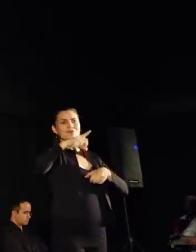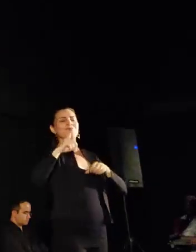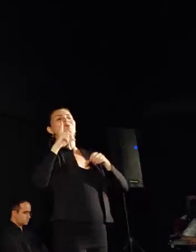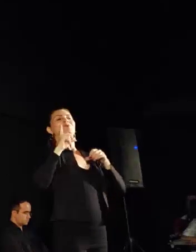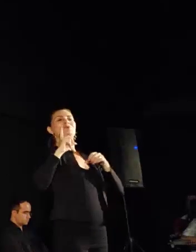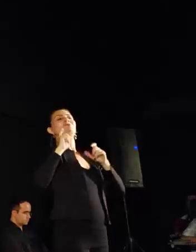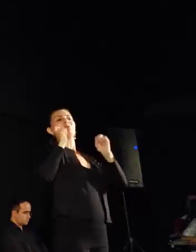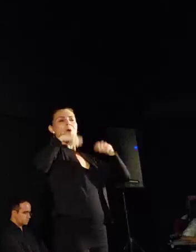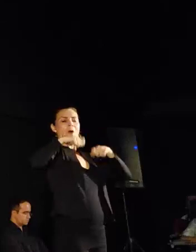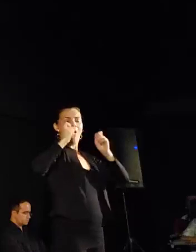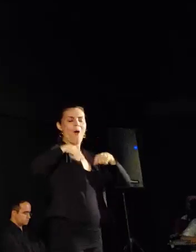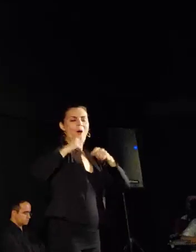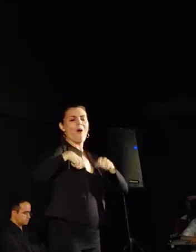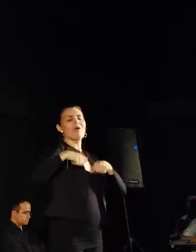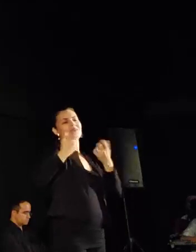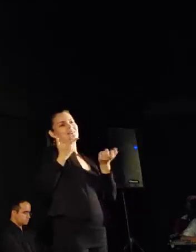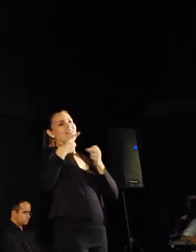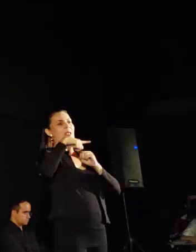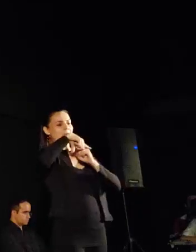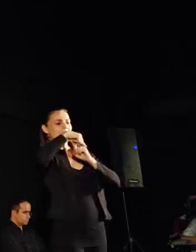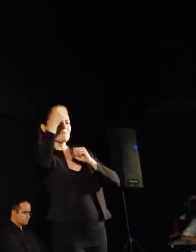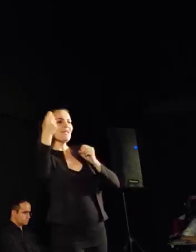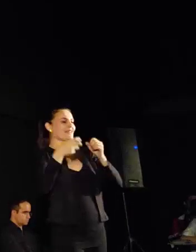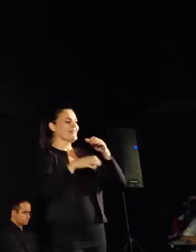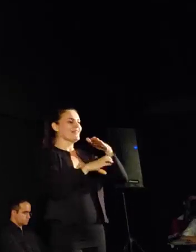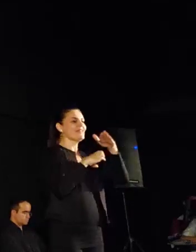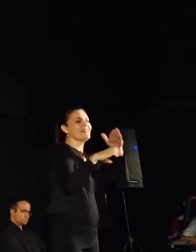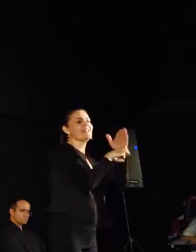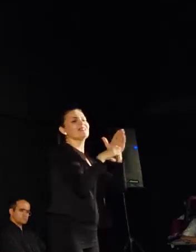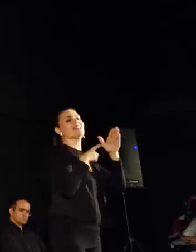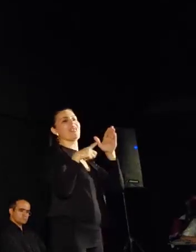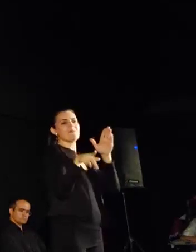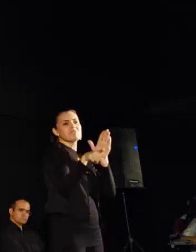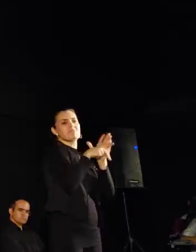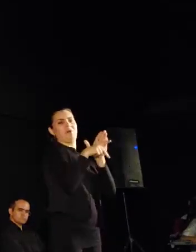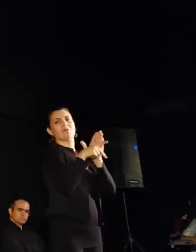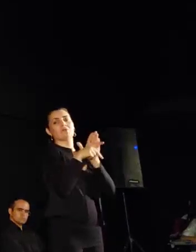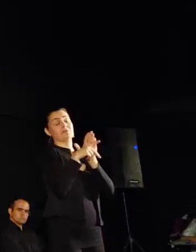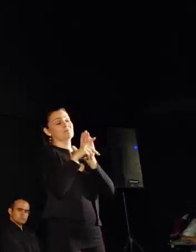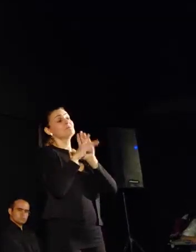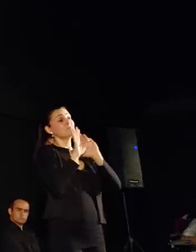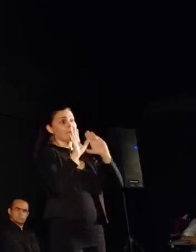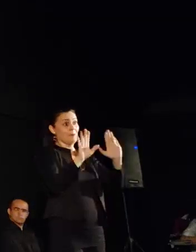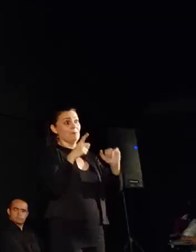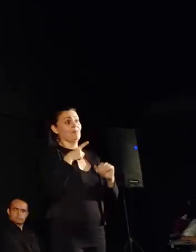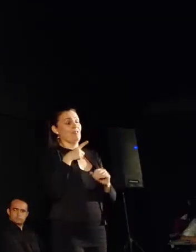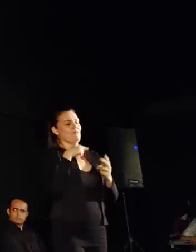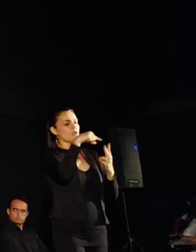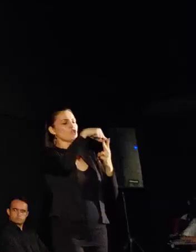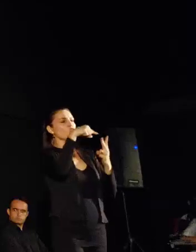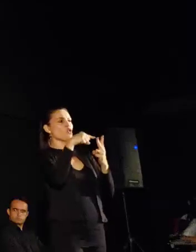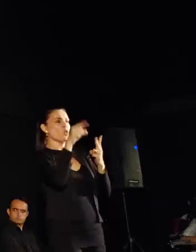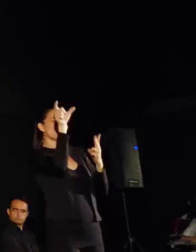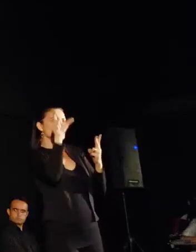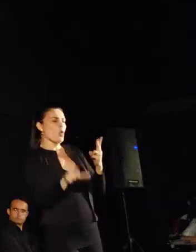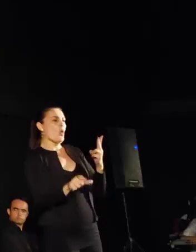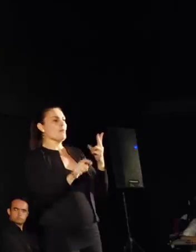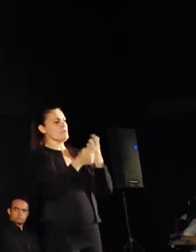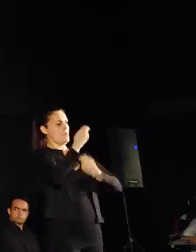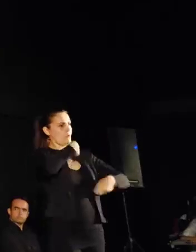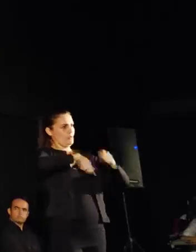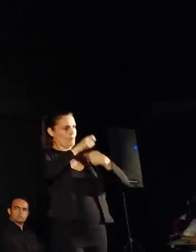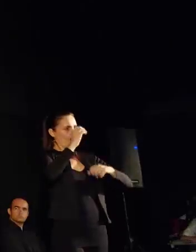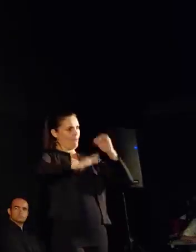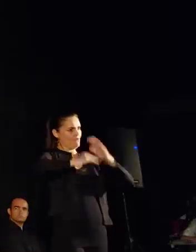um trabalho impressionante feito pelo dois economistas do Banco da Itália. Certo? Eu recomendo a leitura.